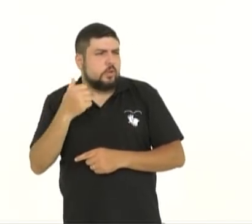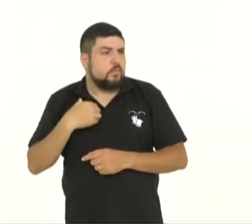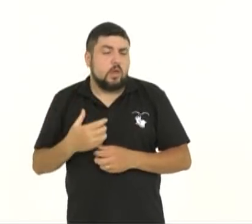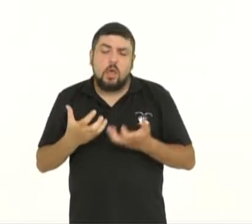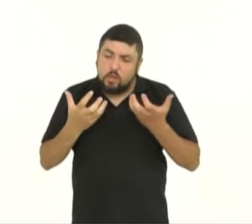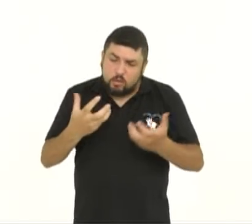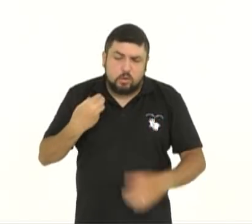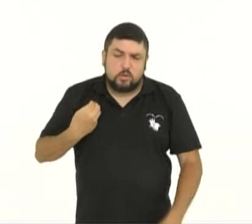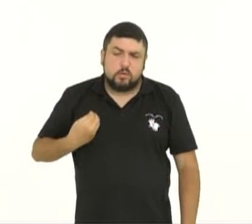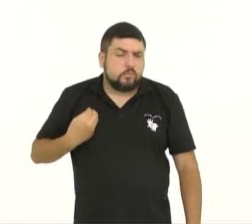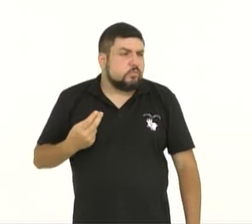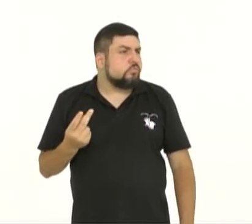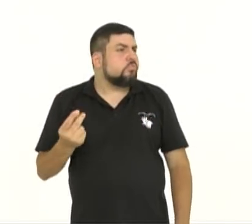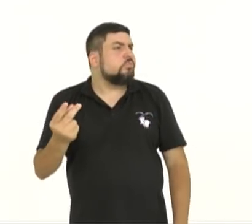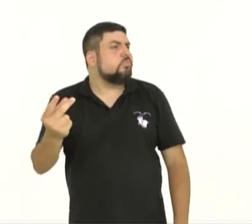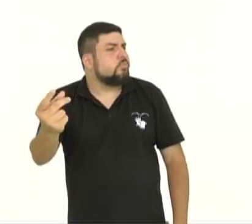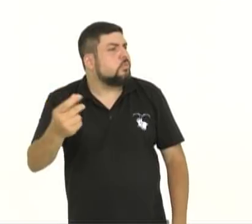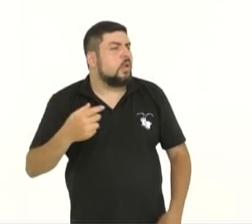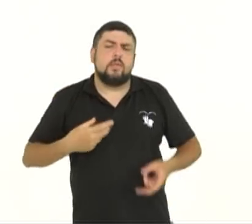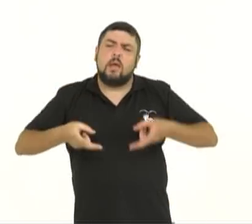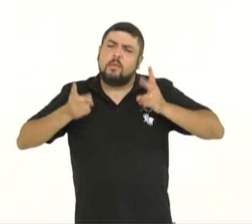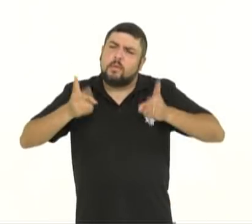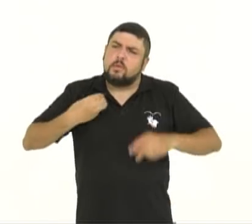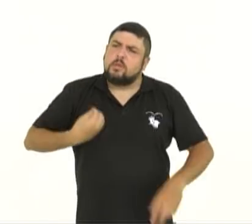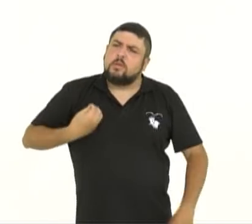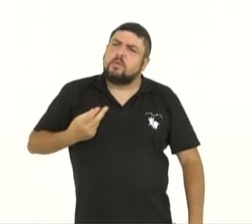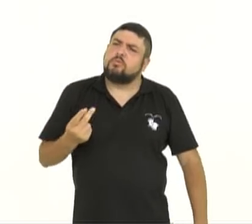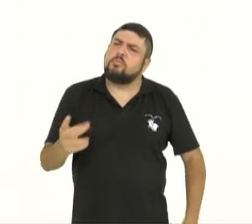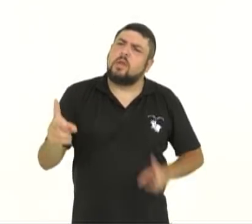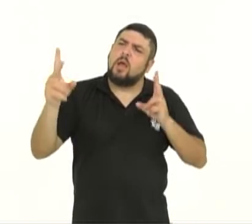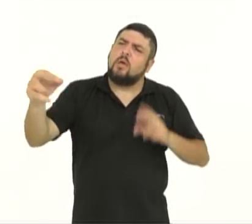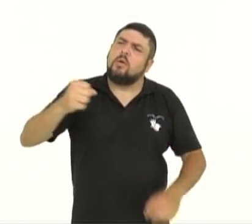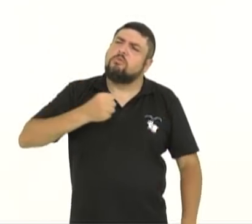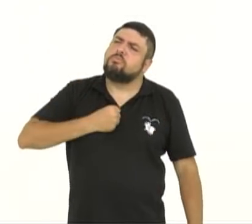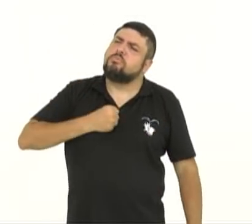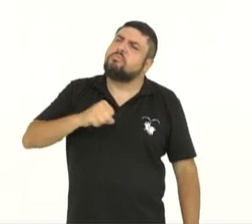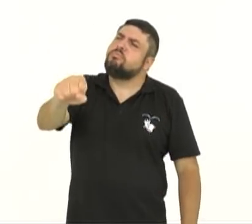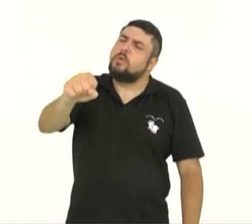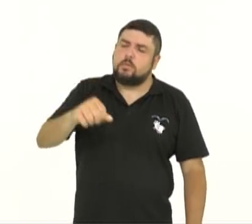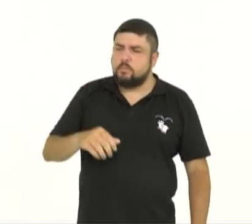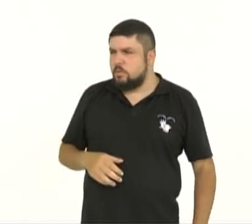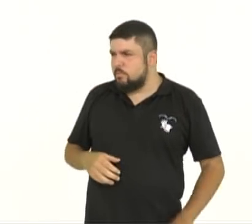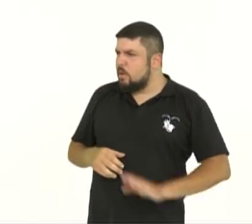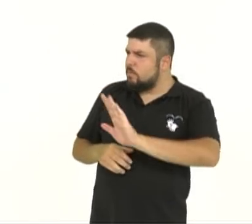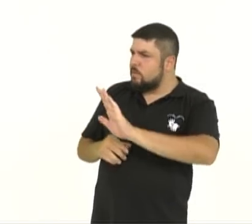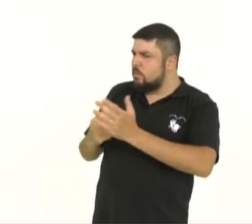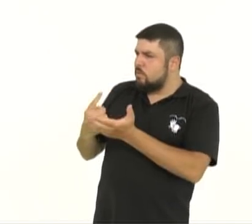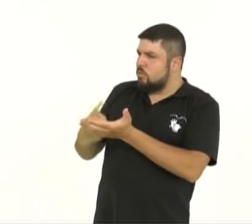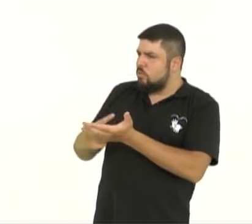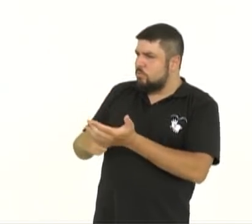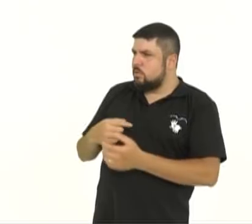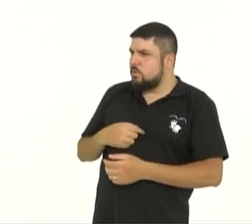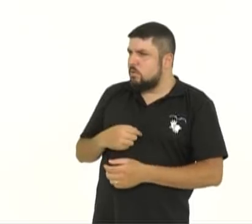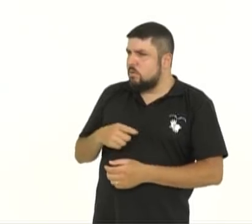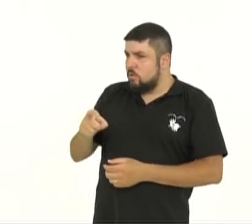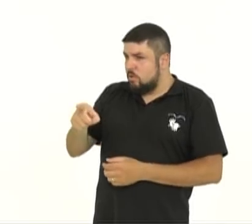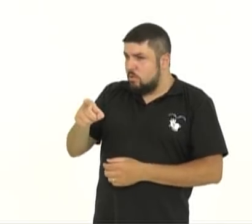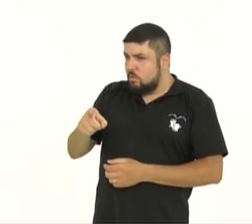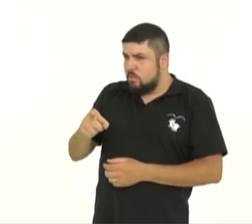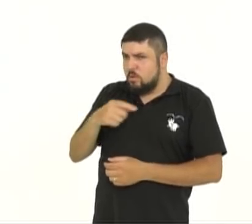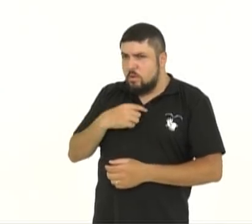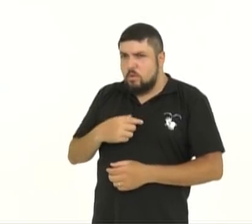vida eterna, a mesma vida eterna de um homem de aço. Vamos fazer um trato, sugere Drácula. Quando a morte vier